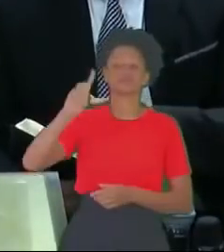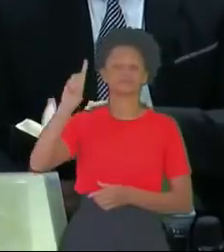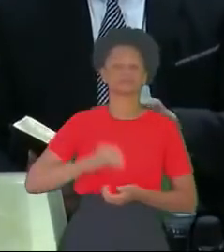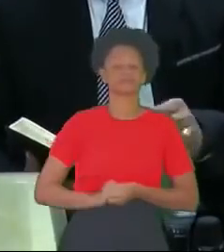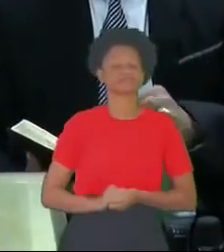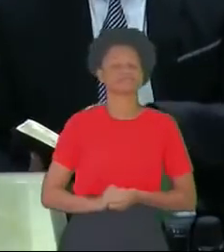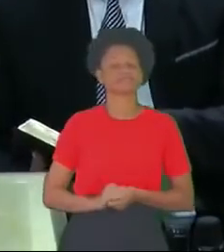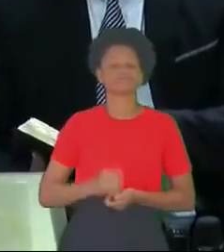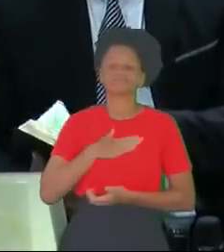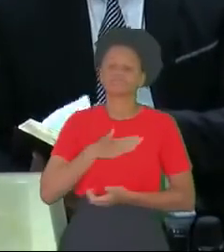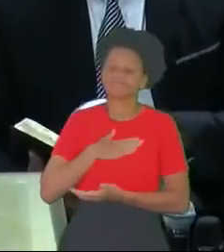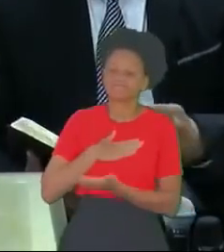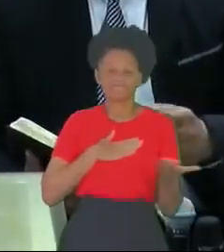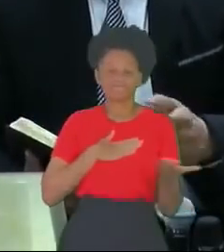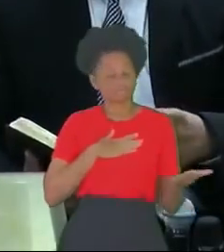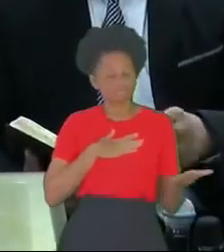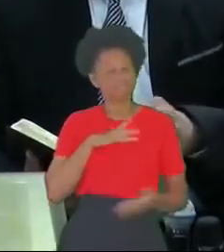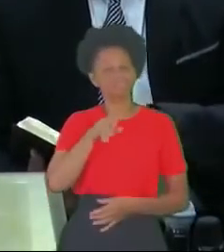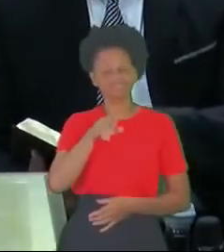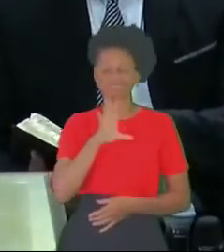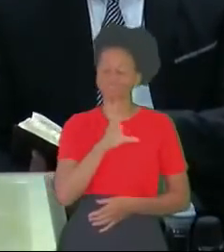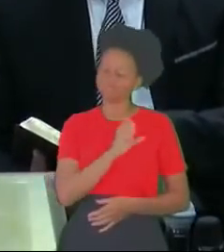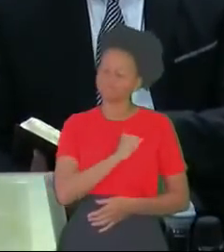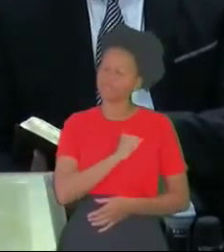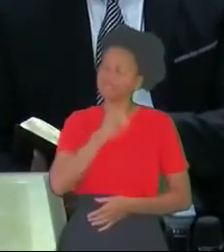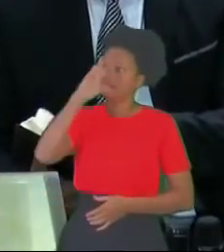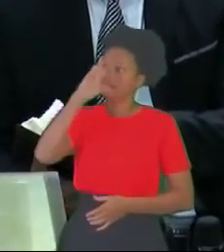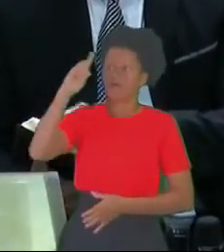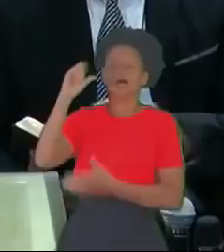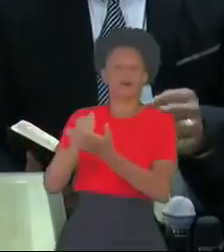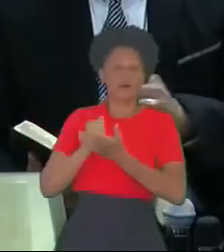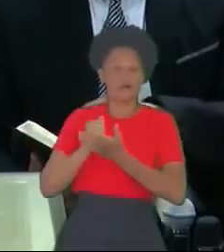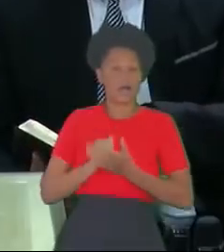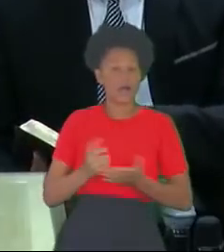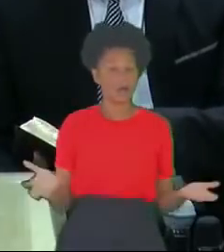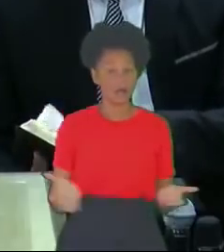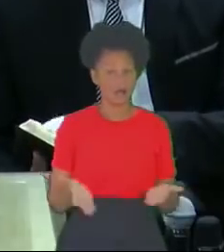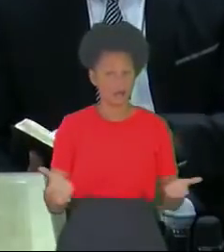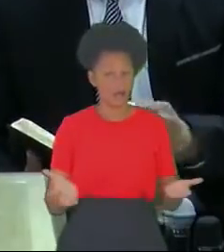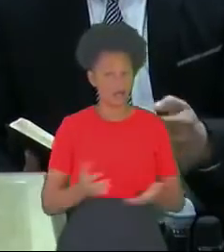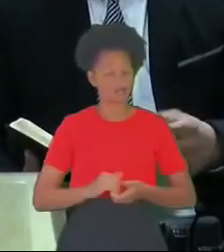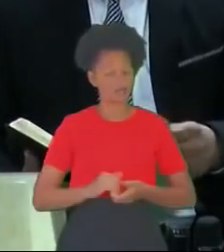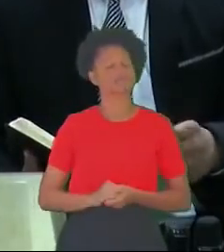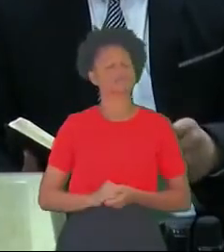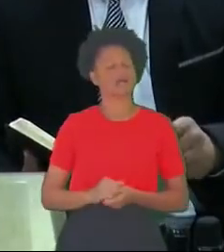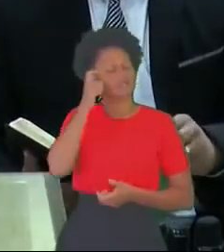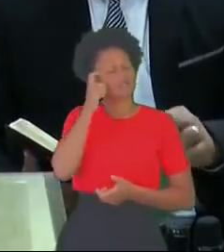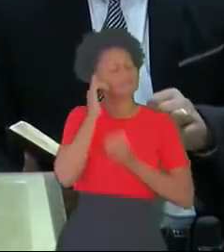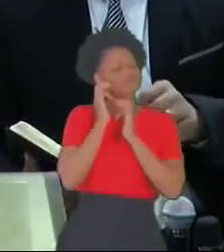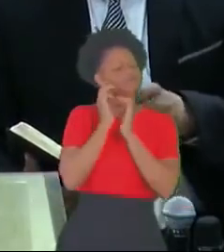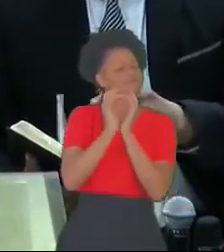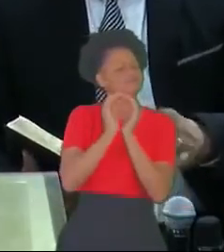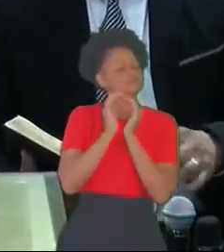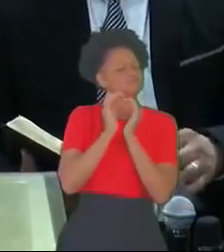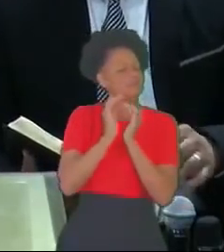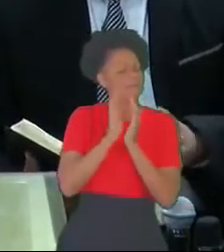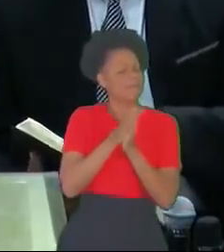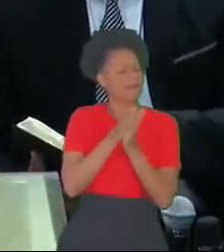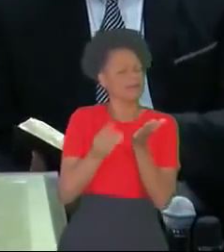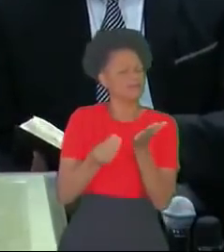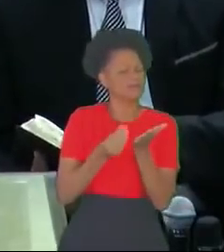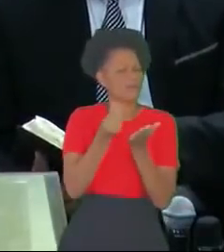Meus amados irmãos, com a ajuda de Deus, irmãos, nós vamos meditar na palavra de Deus